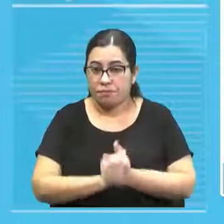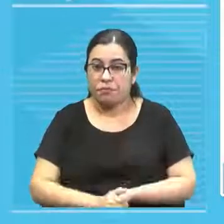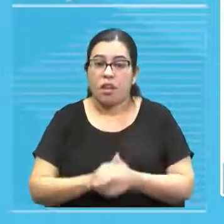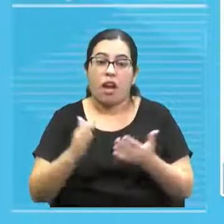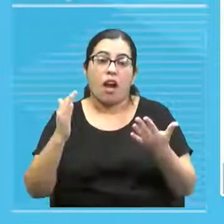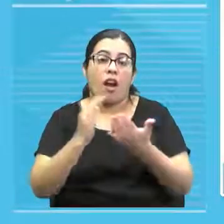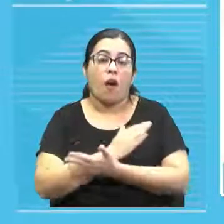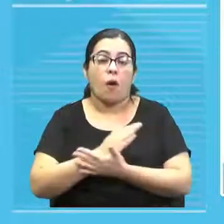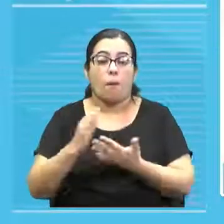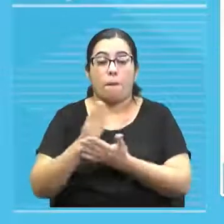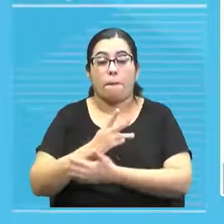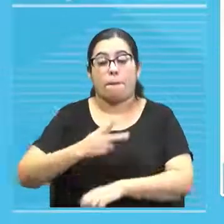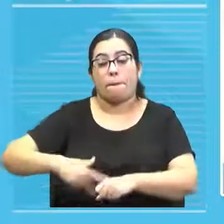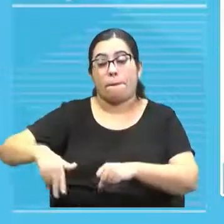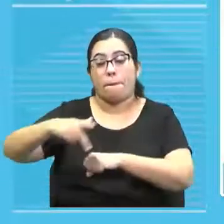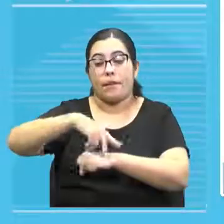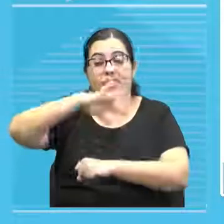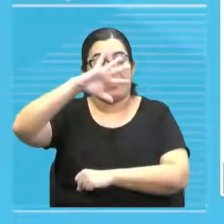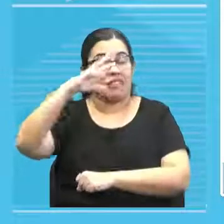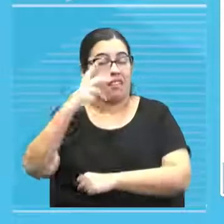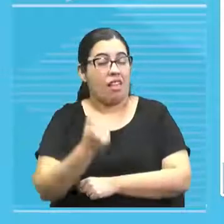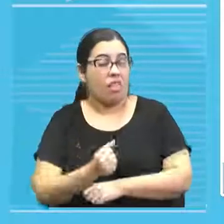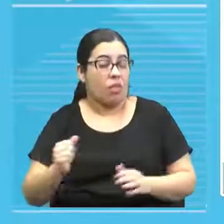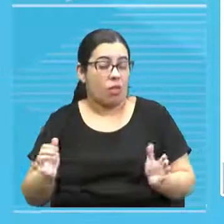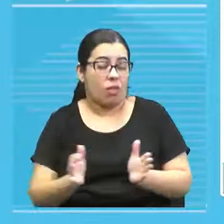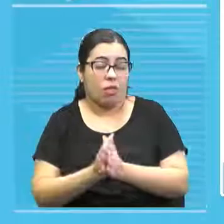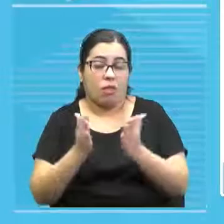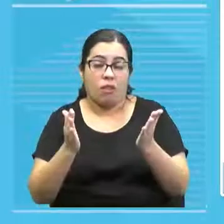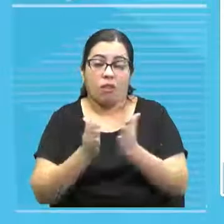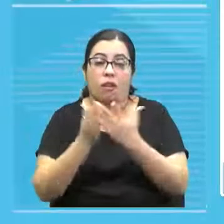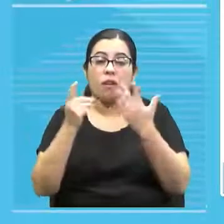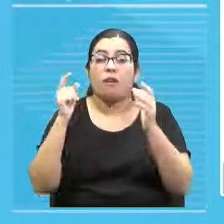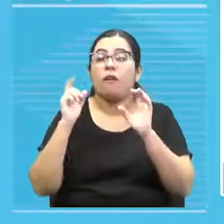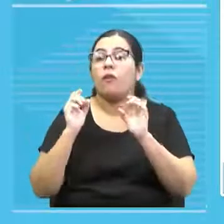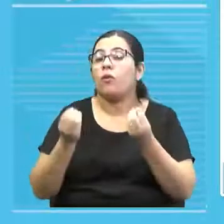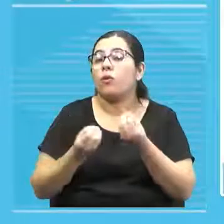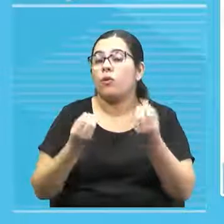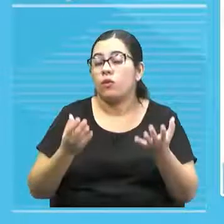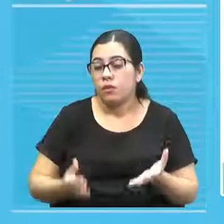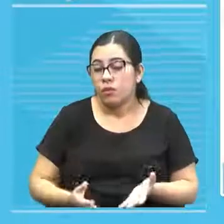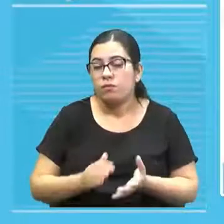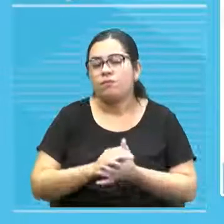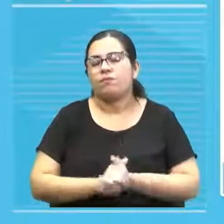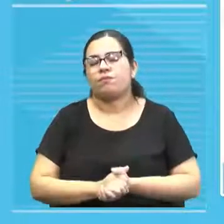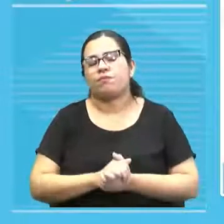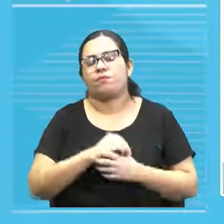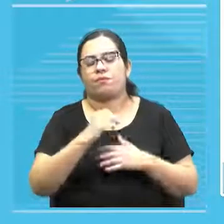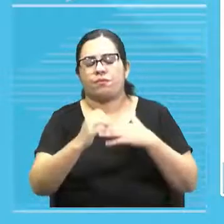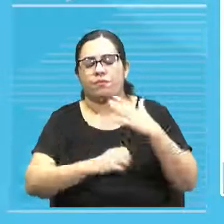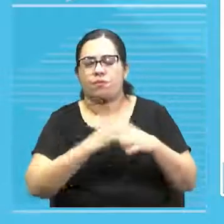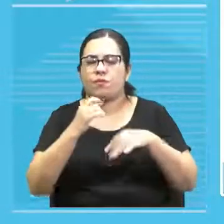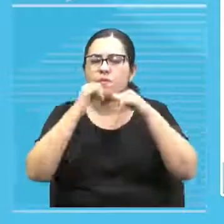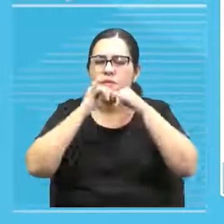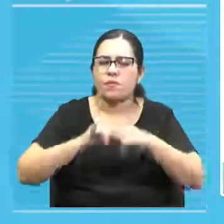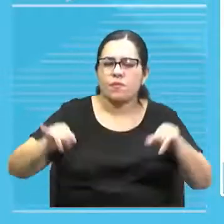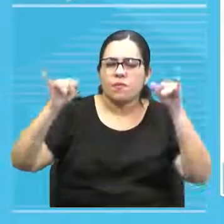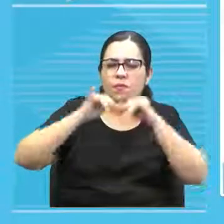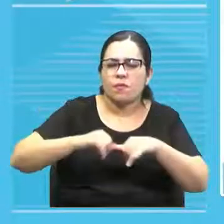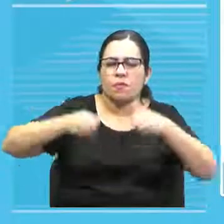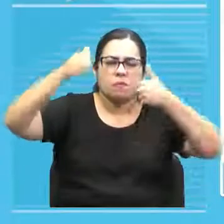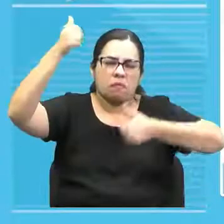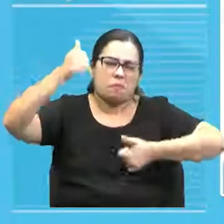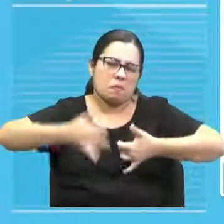países africanos muito pobres essa empresa tava vem veiculando propaganda Cê que